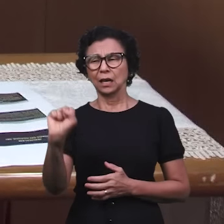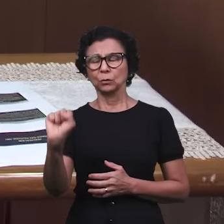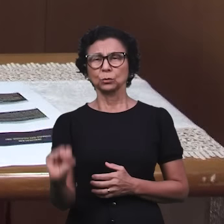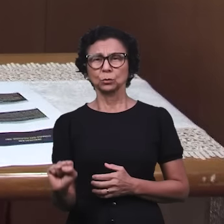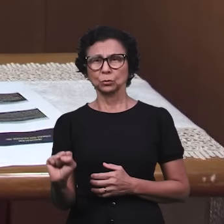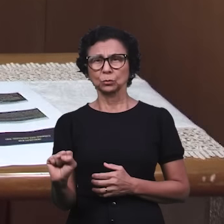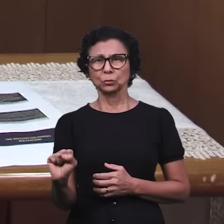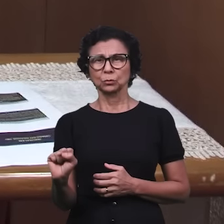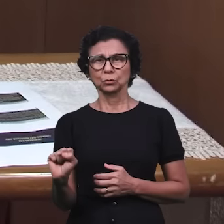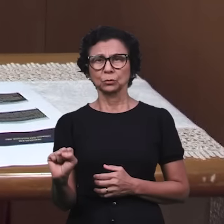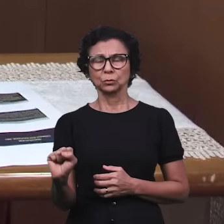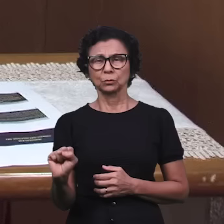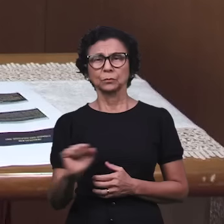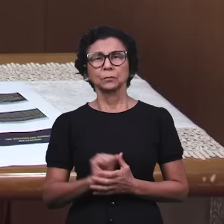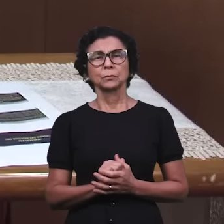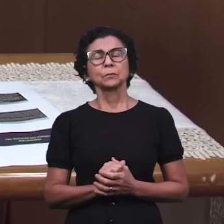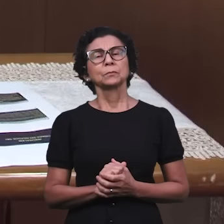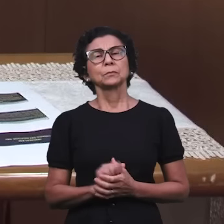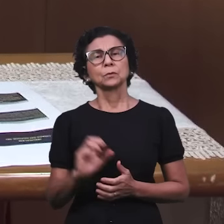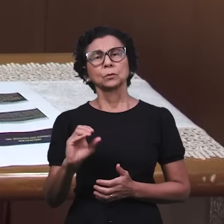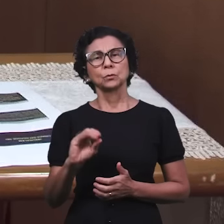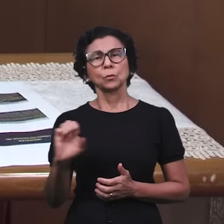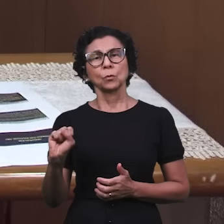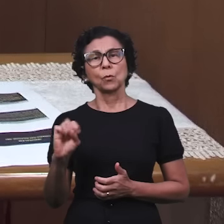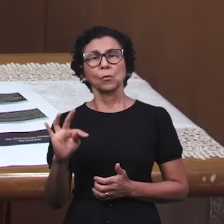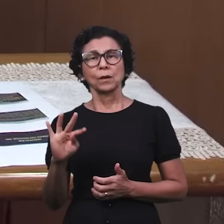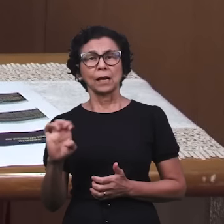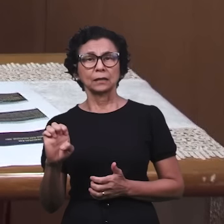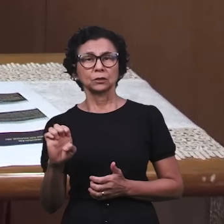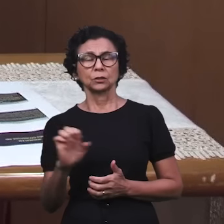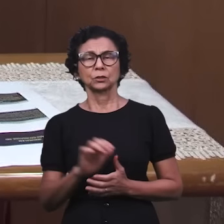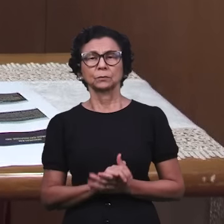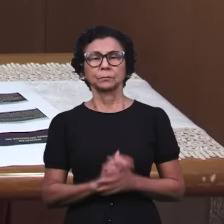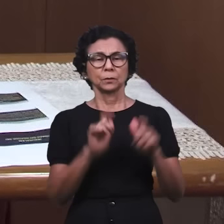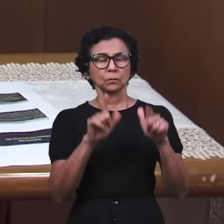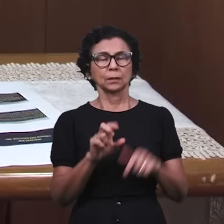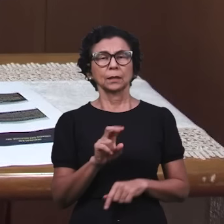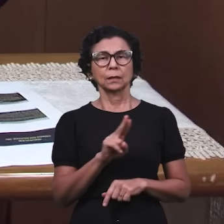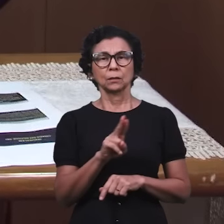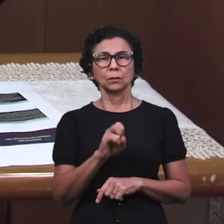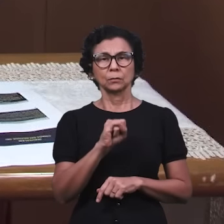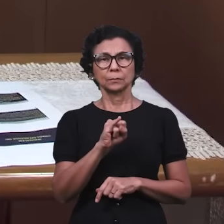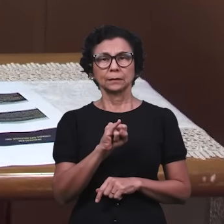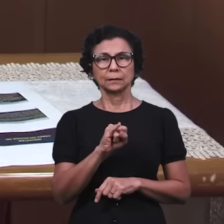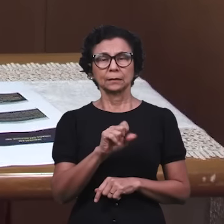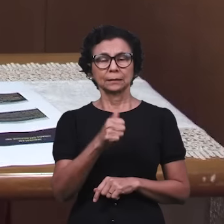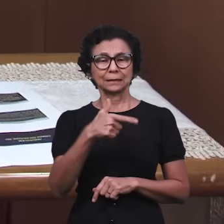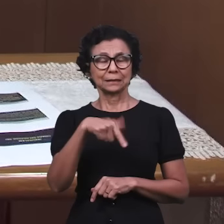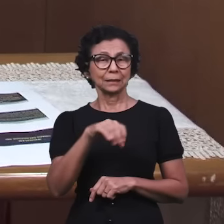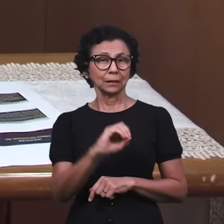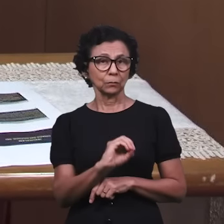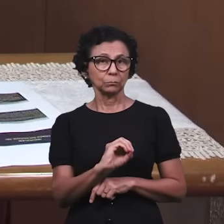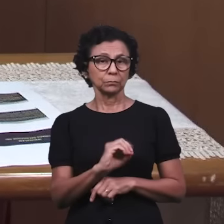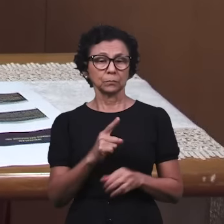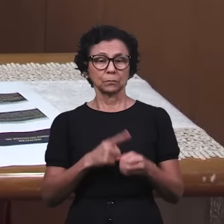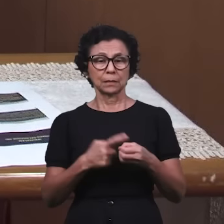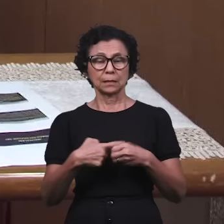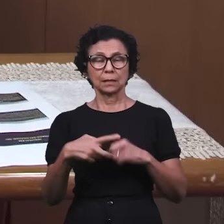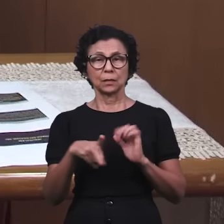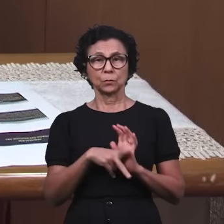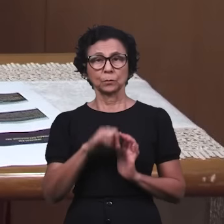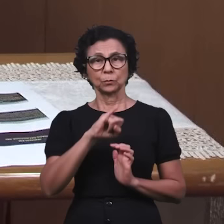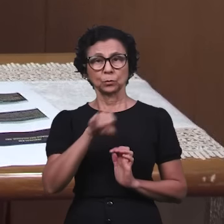sudoeste, chamada Sião. Era uma cidade dos jebuseus.